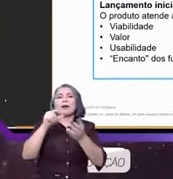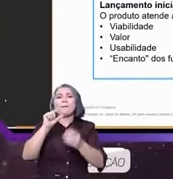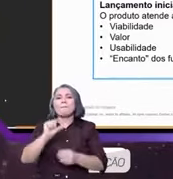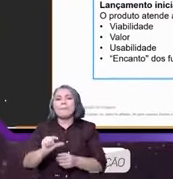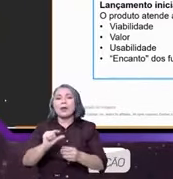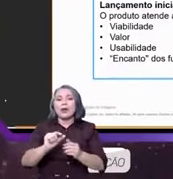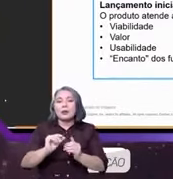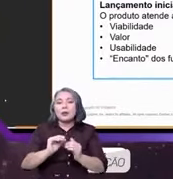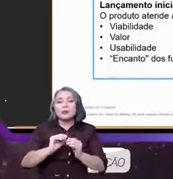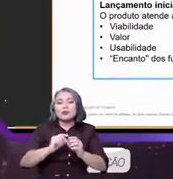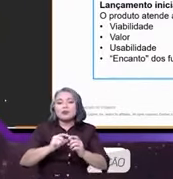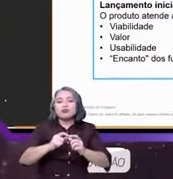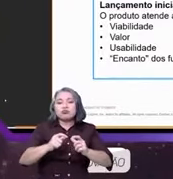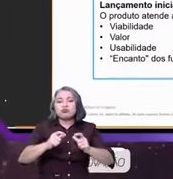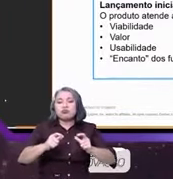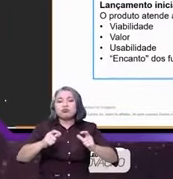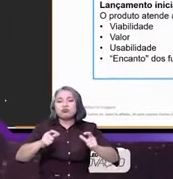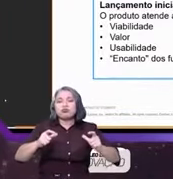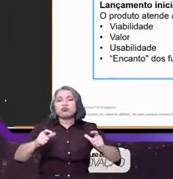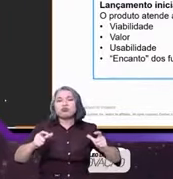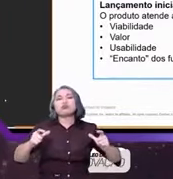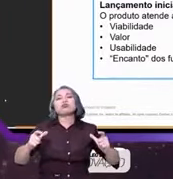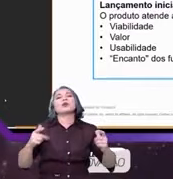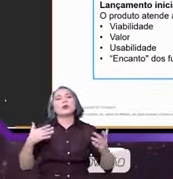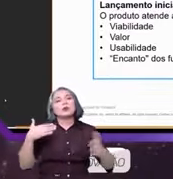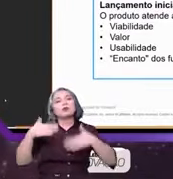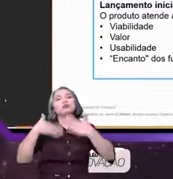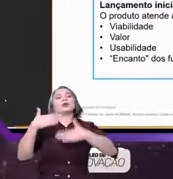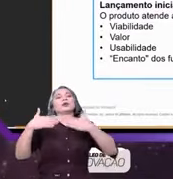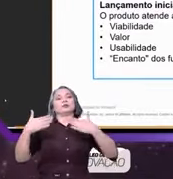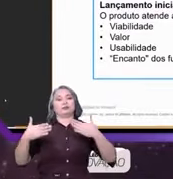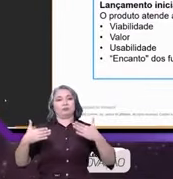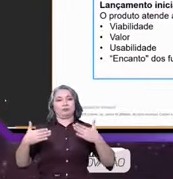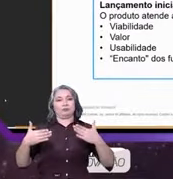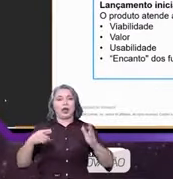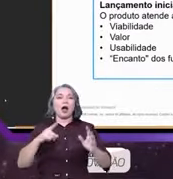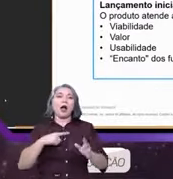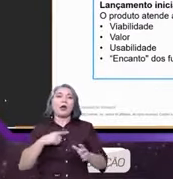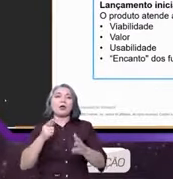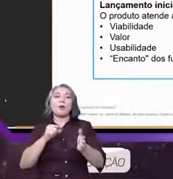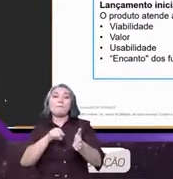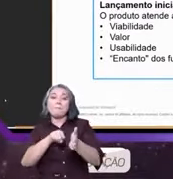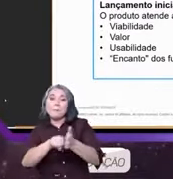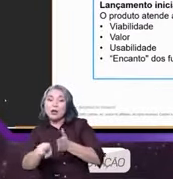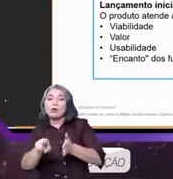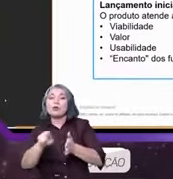para depois ambicionar o grande. E aí eu deixo essas